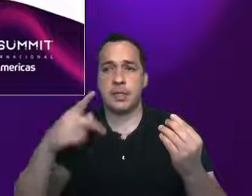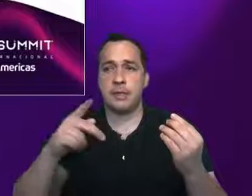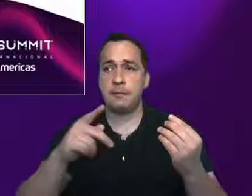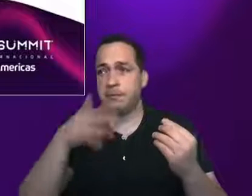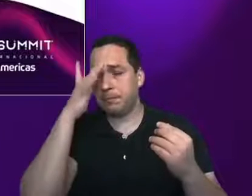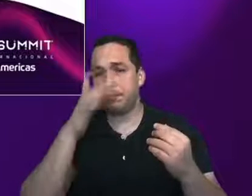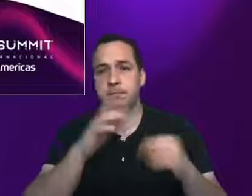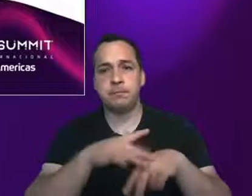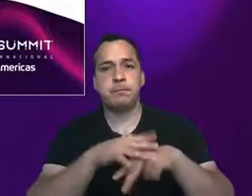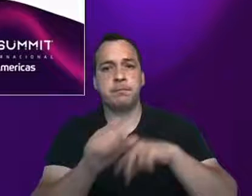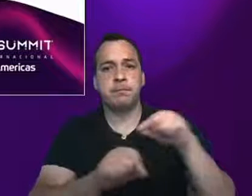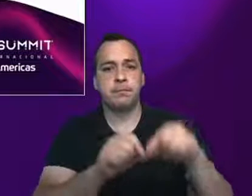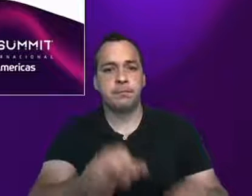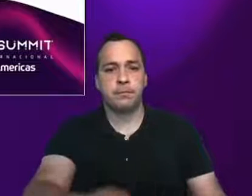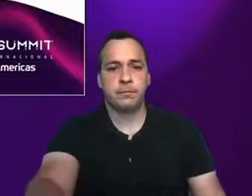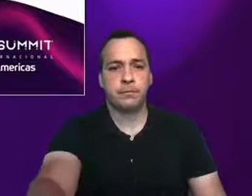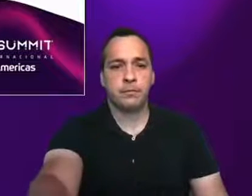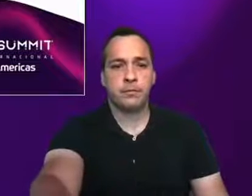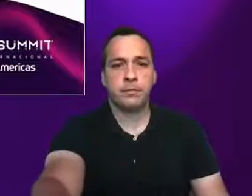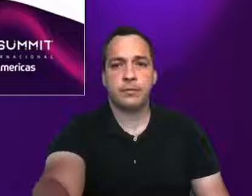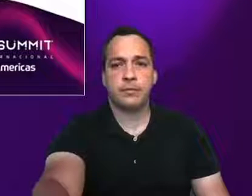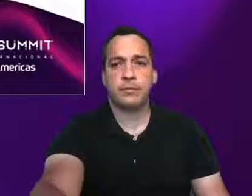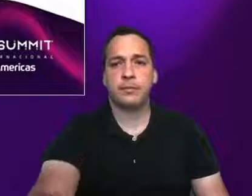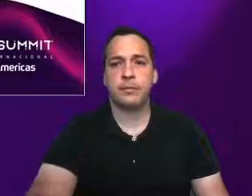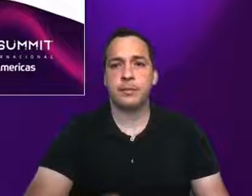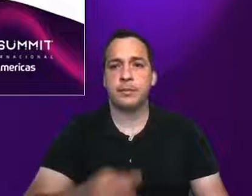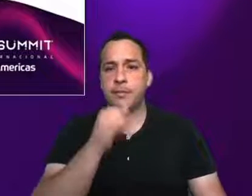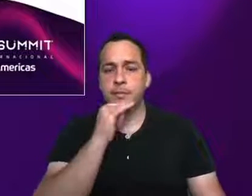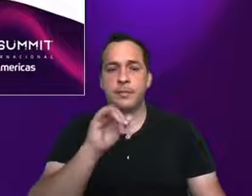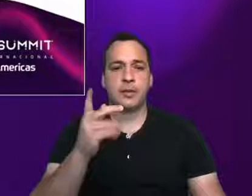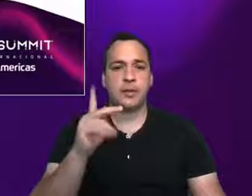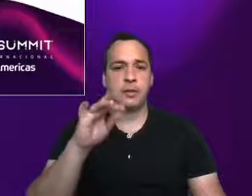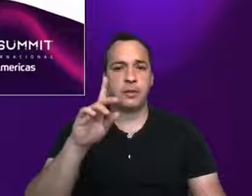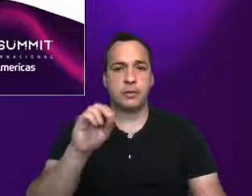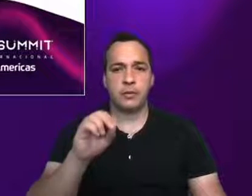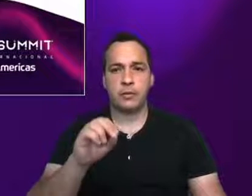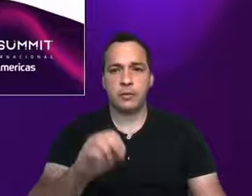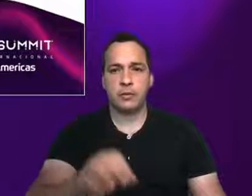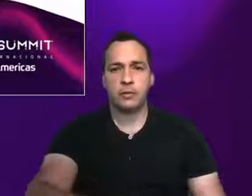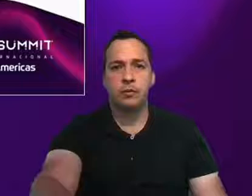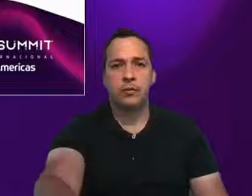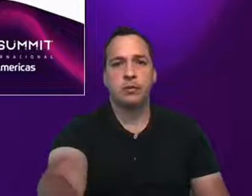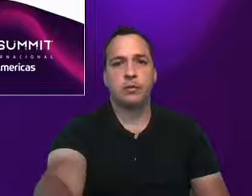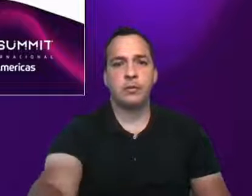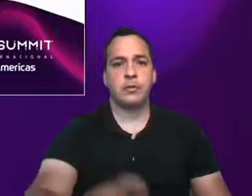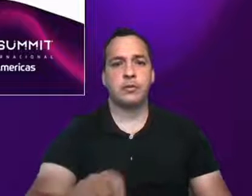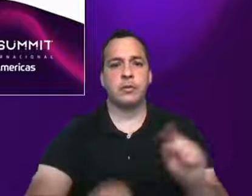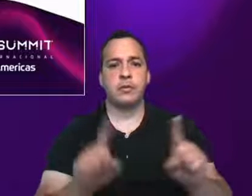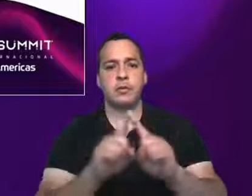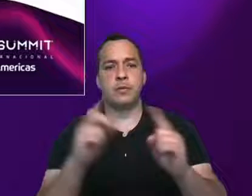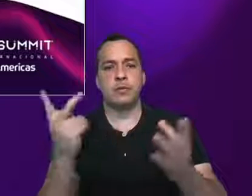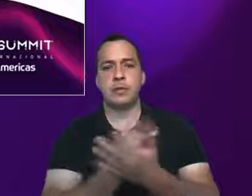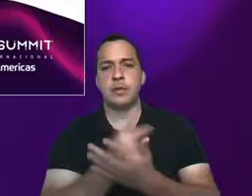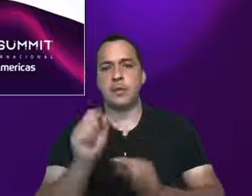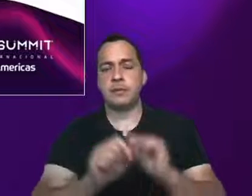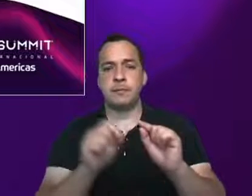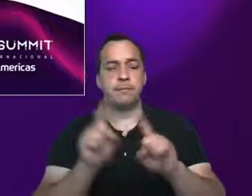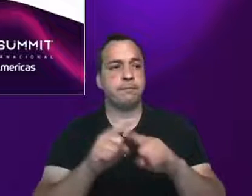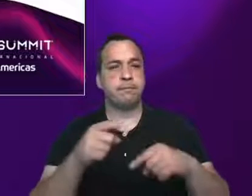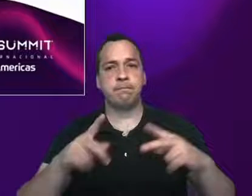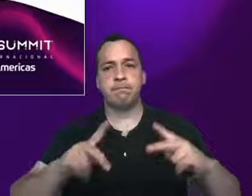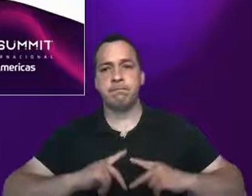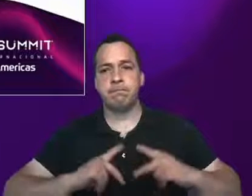à hipervolemia, né, a gente sabe que ela aumenta a distância de difusão, leva ao edema pulmonar,